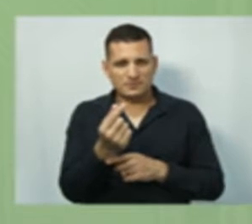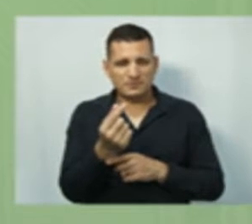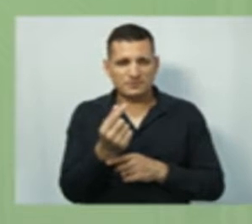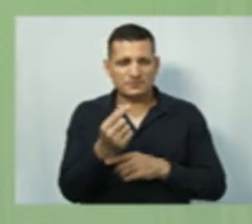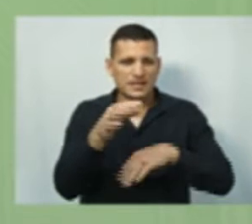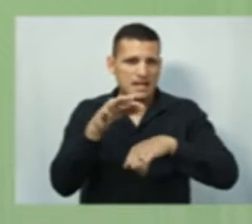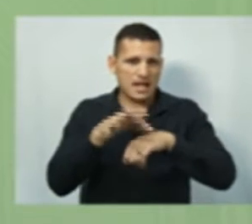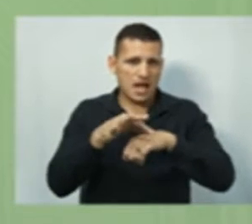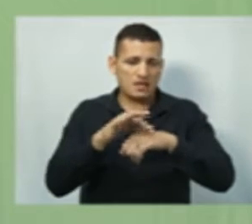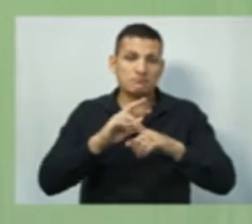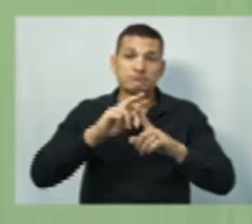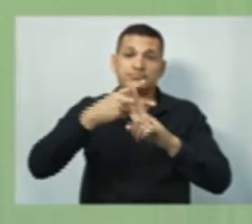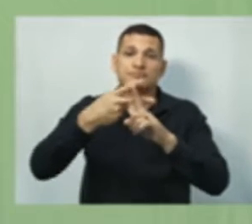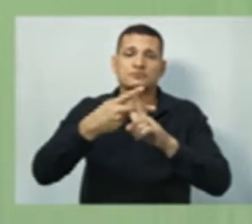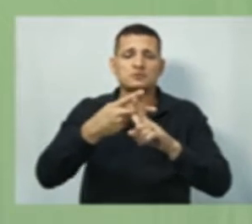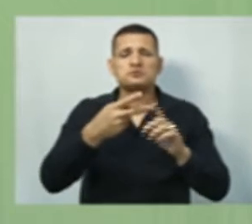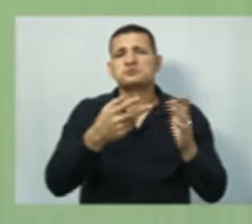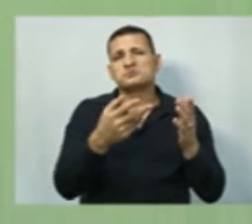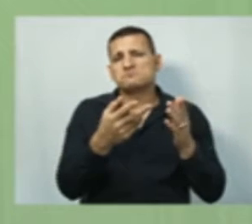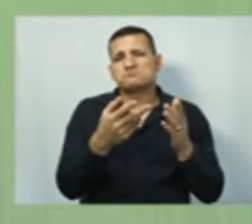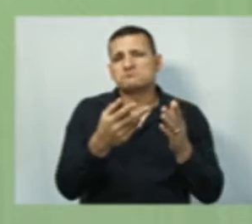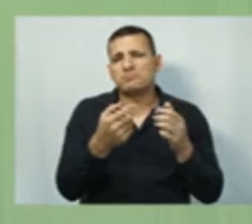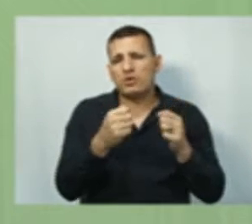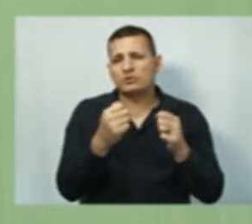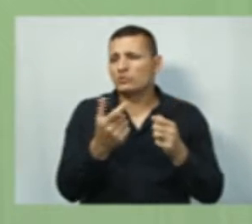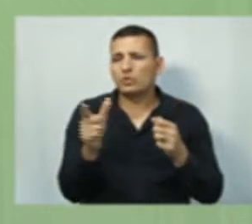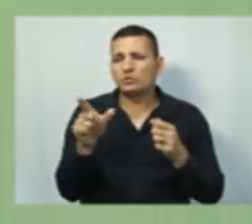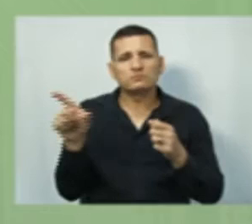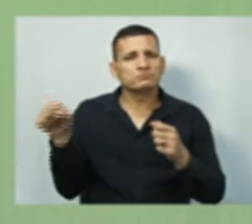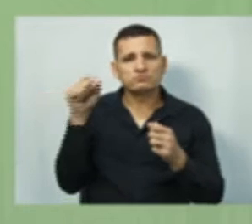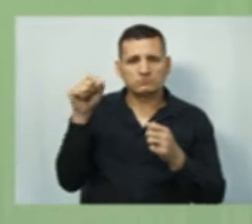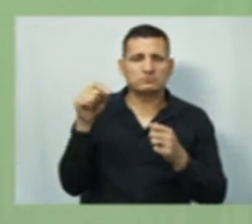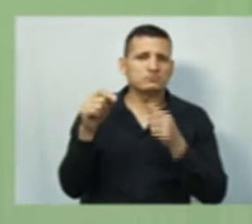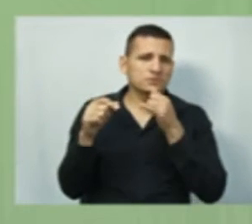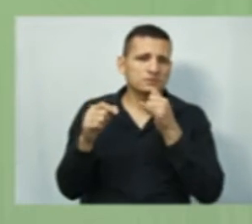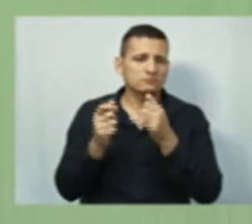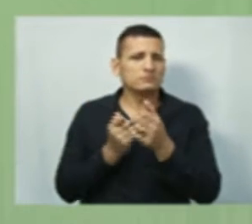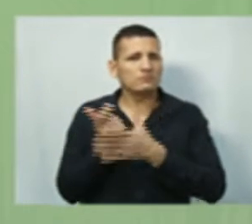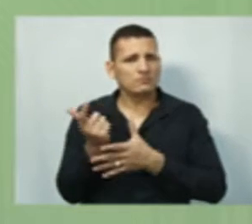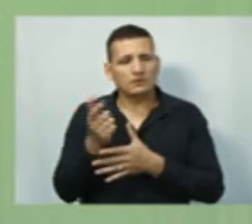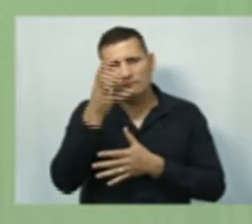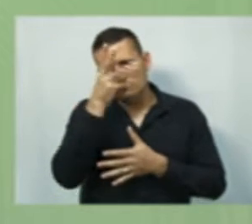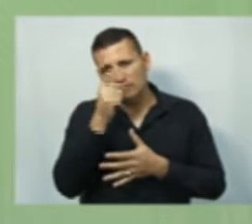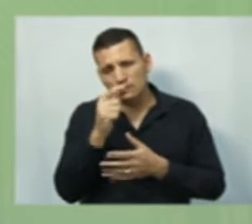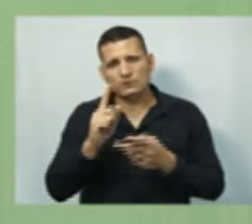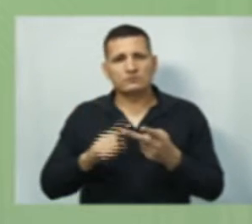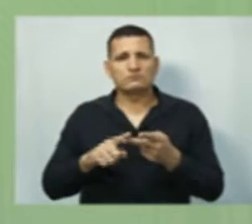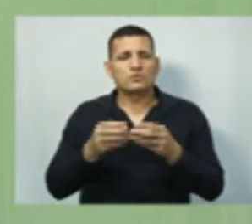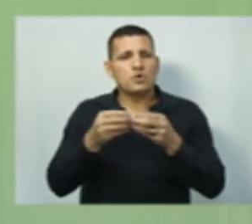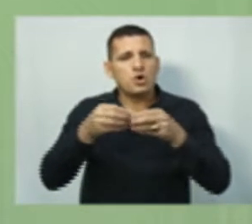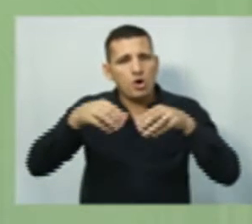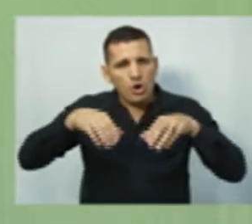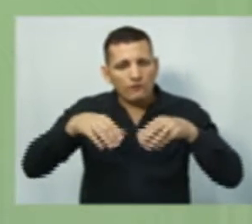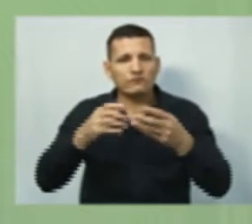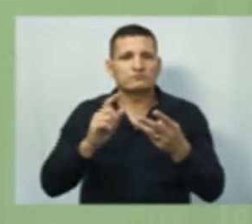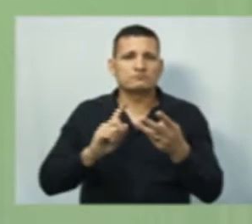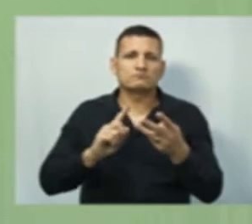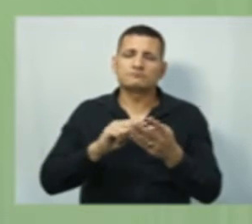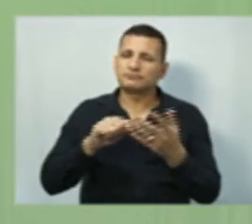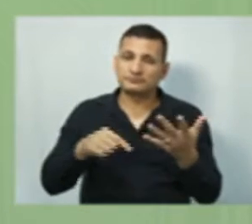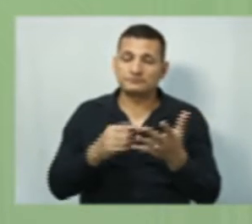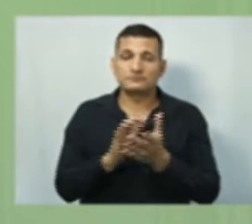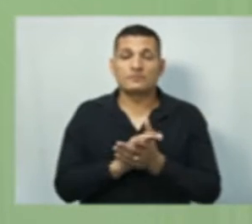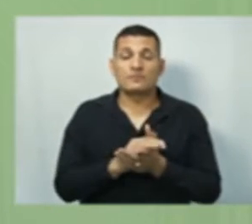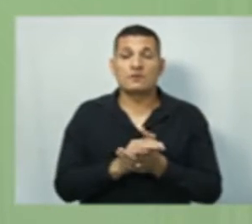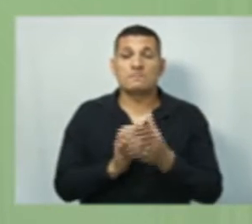optar por comprar uma outra coisa, substituindo essa carne. Por exemplo, comprar frangos, ovos, etc. O aumento do